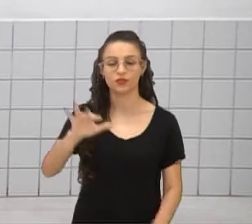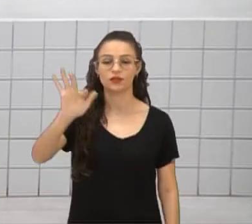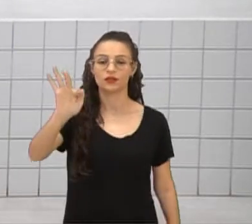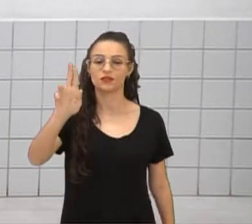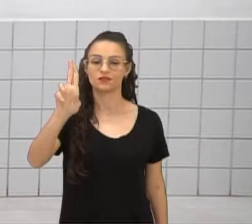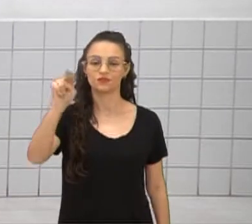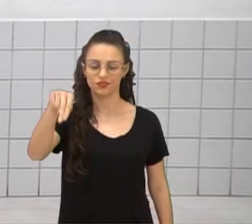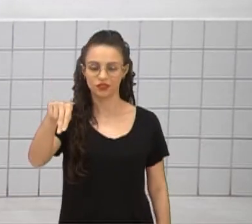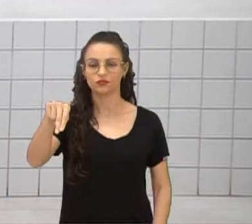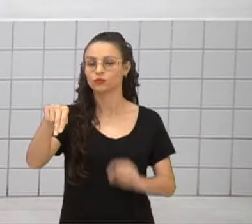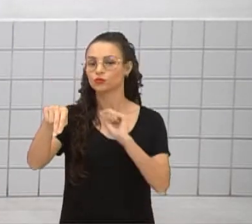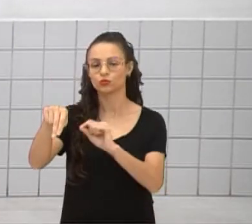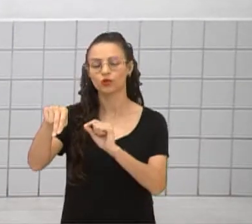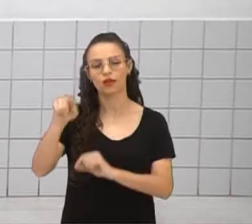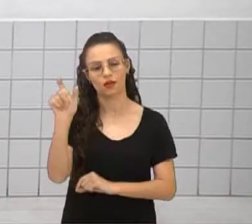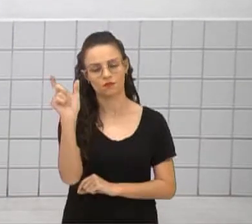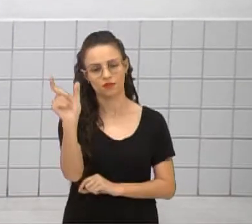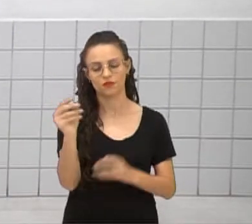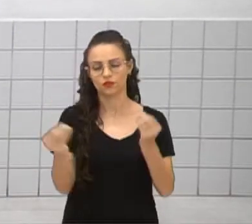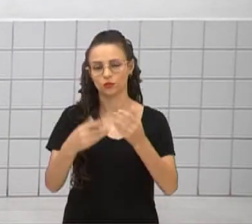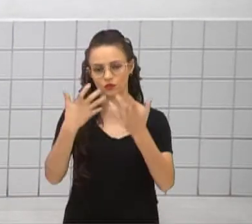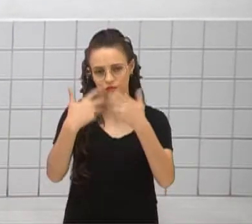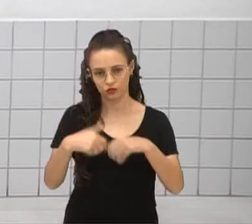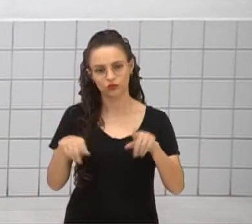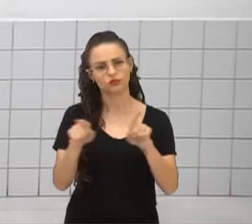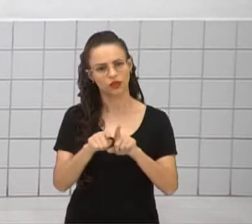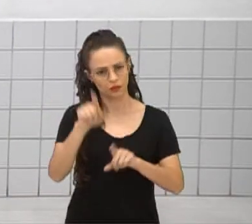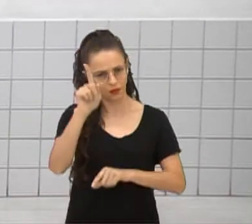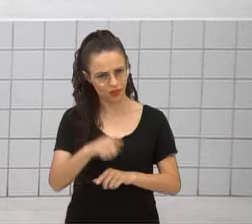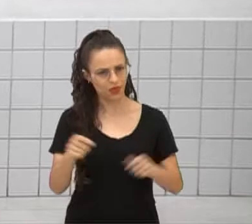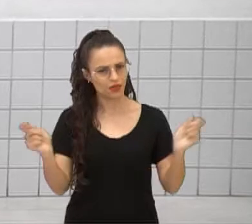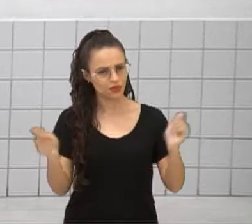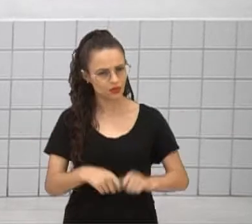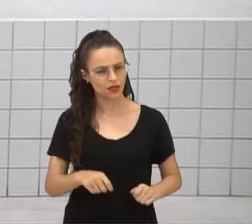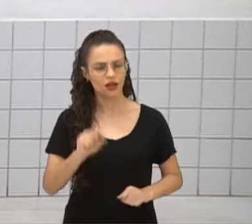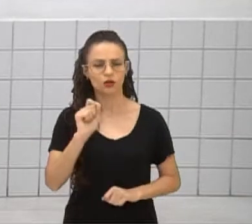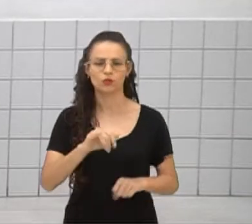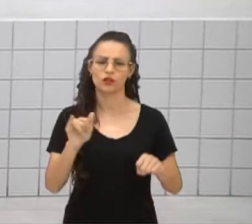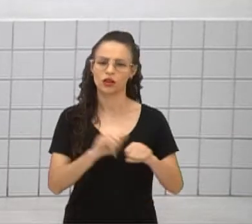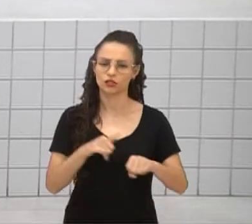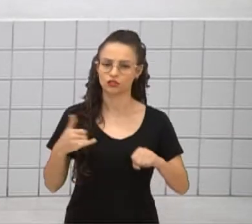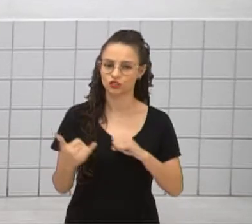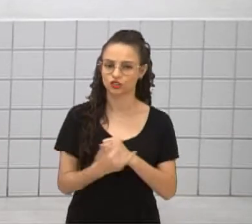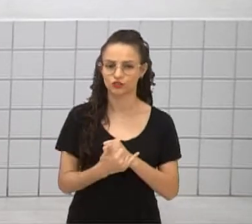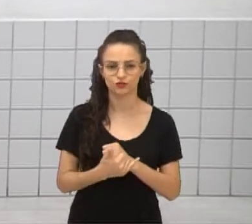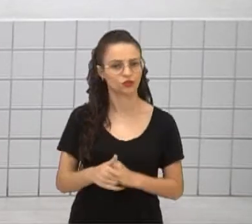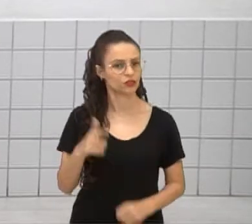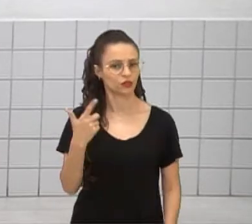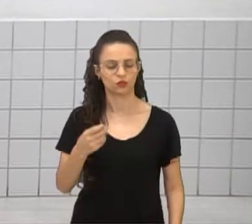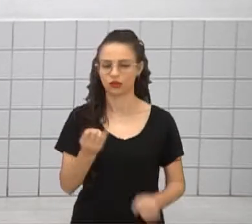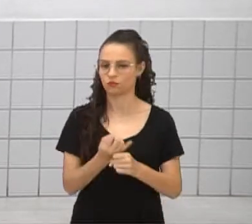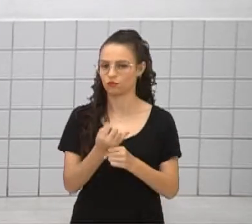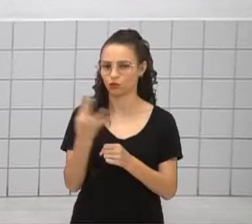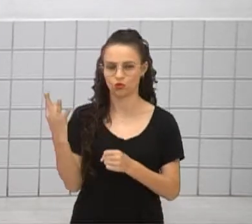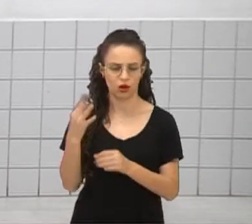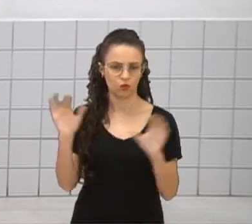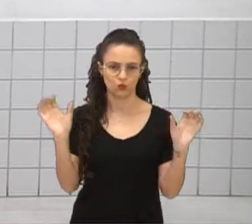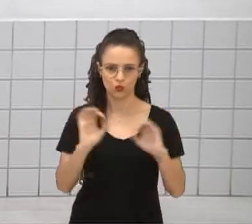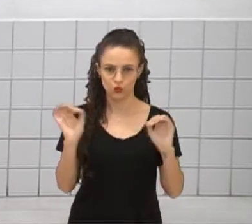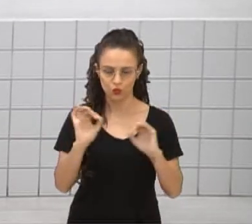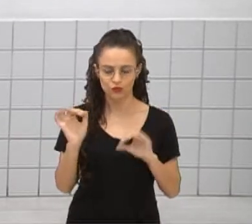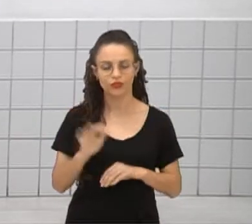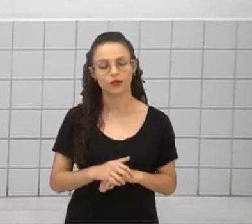palavra funny ela como ela funciona teacher também como adjetivo língua inglesa não tem plural Beleza